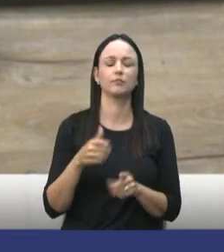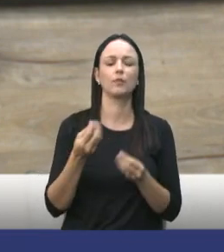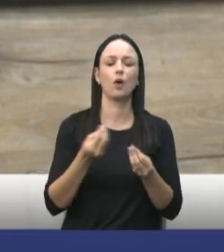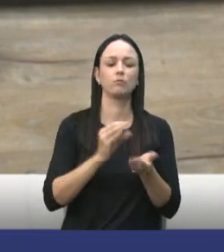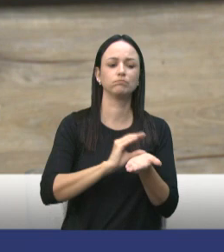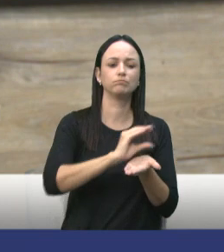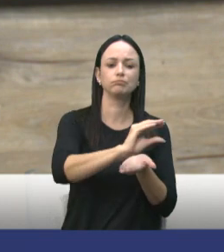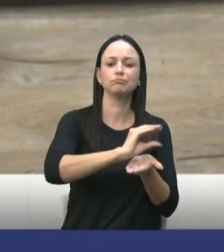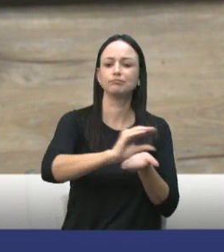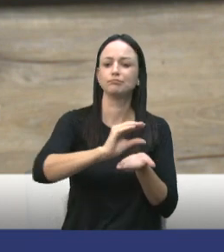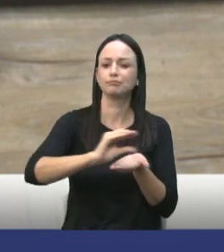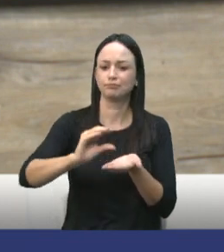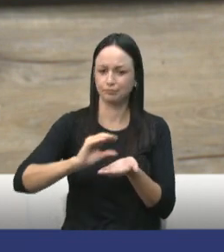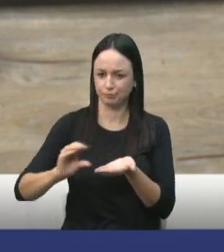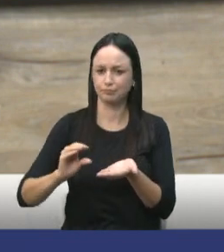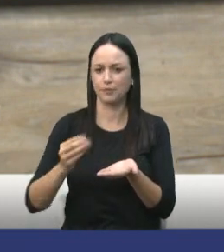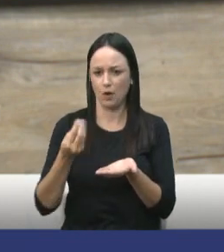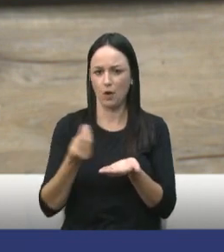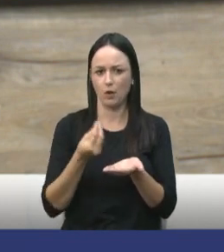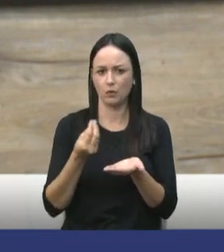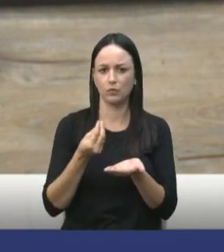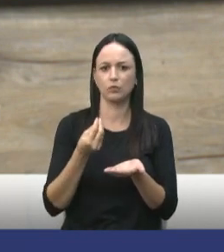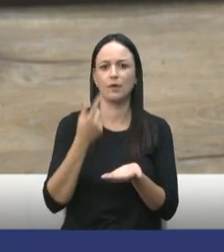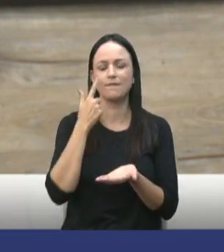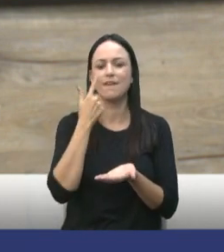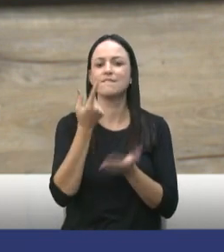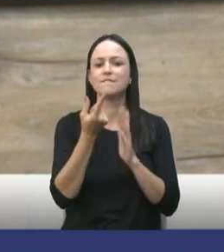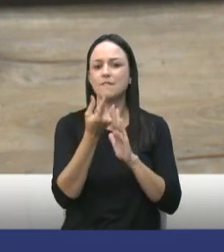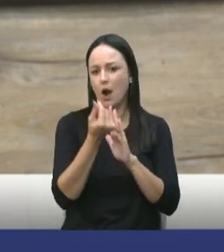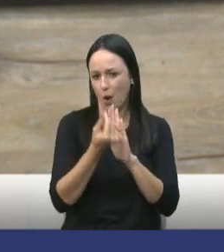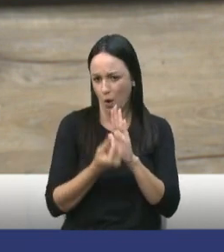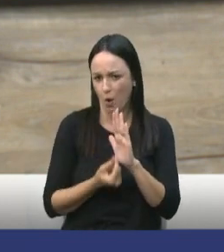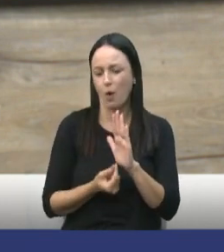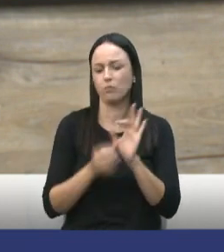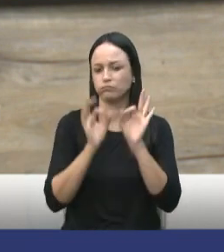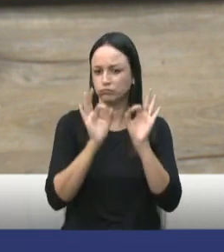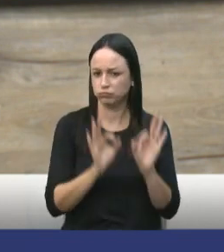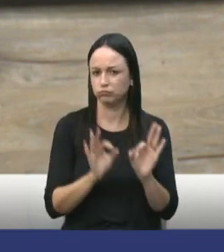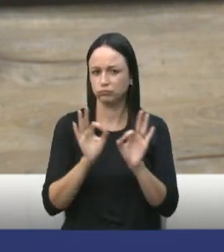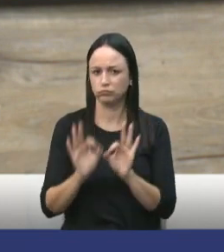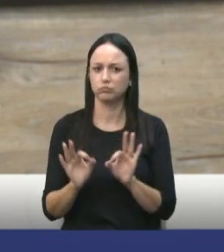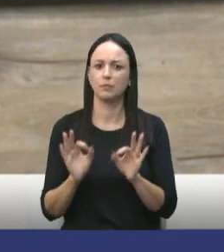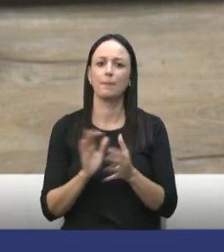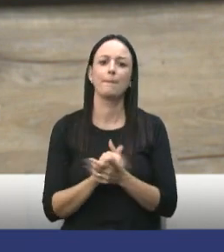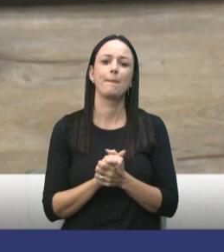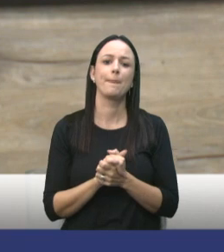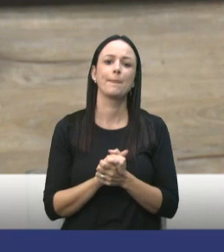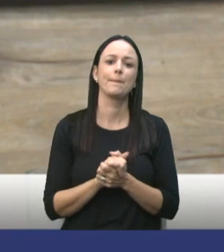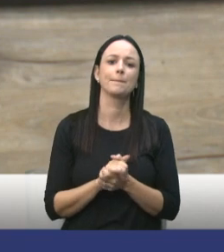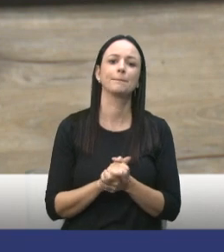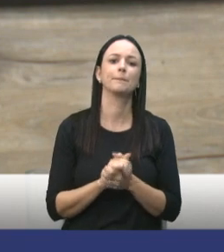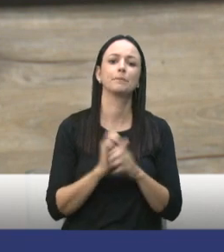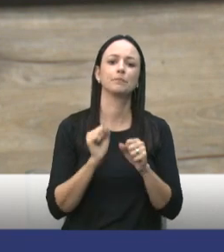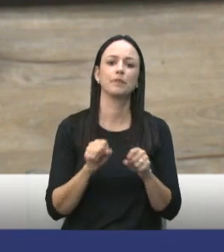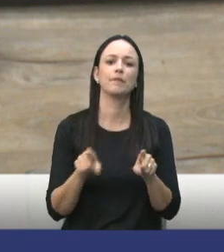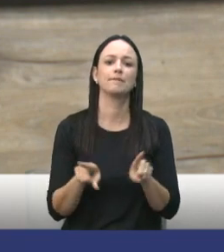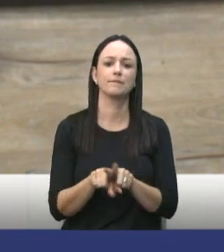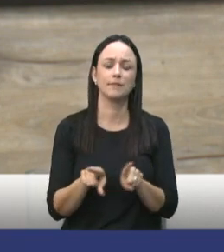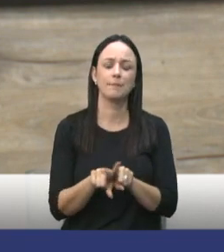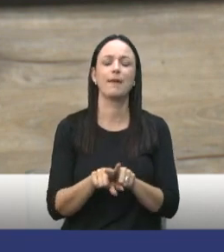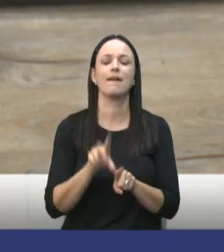recursos, falar mais especificamente de valores, em sentido propriamente dito, também faremos esse